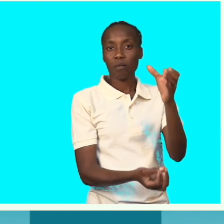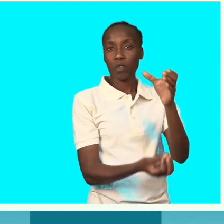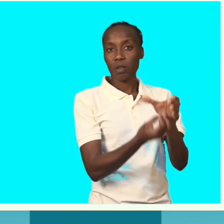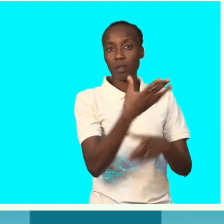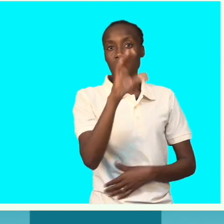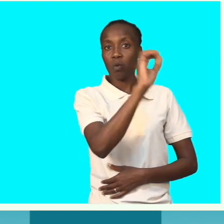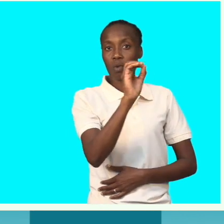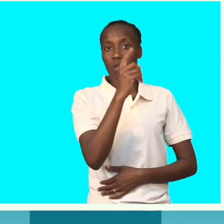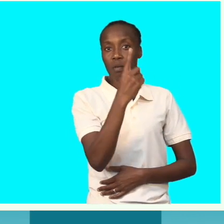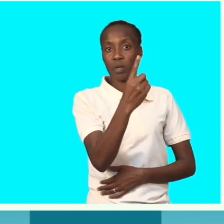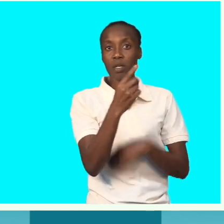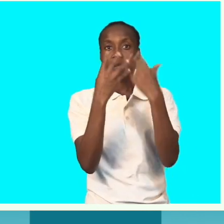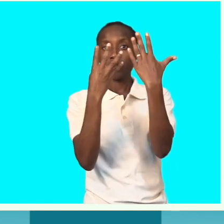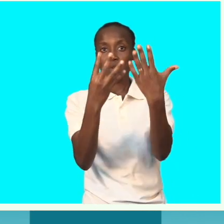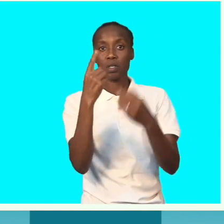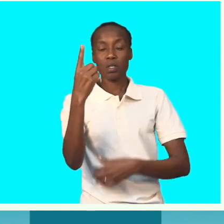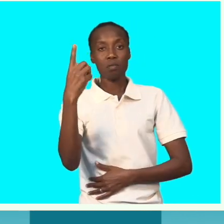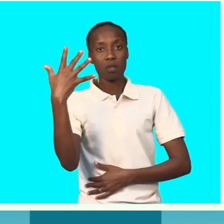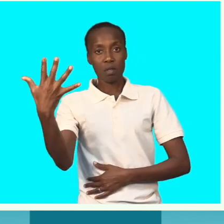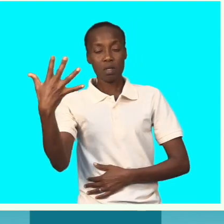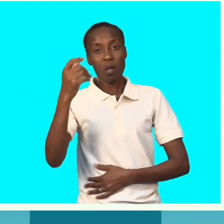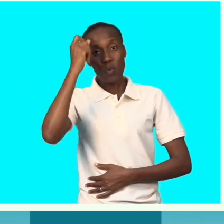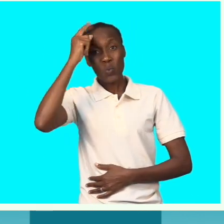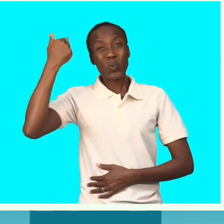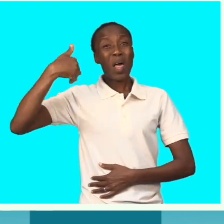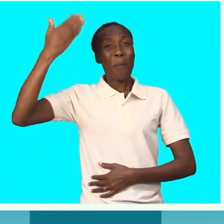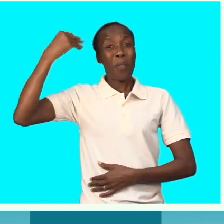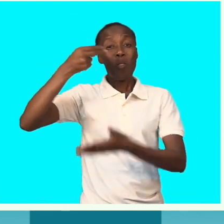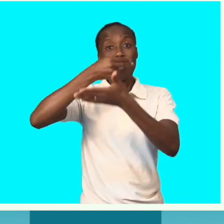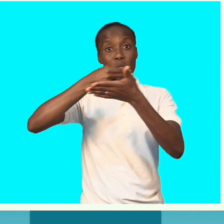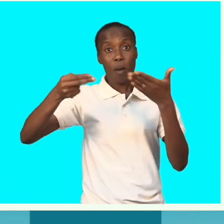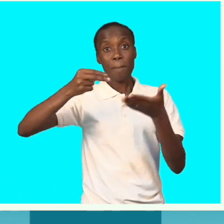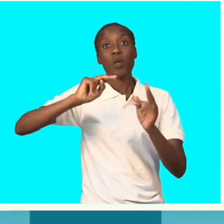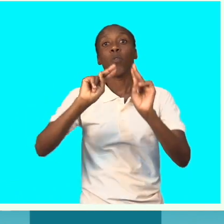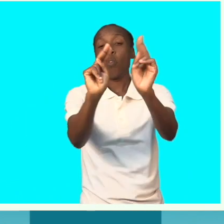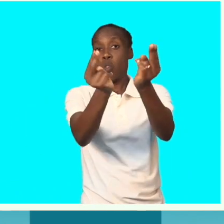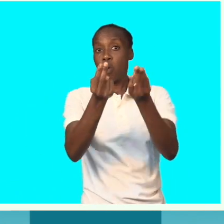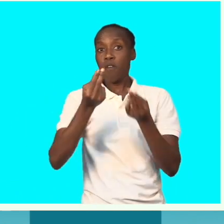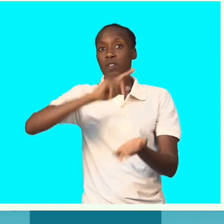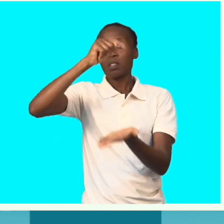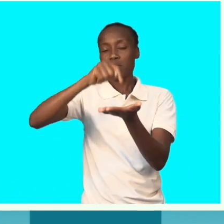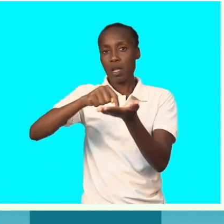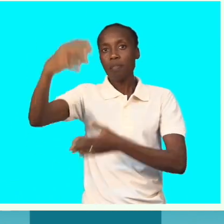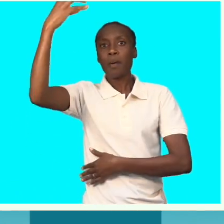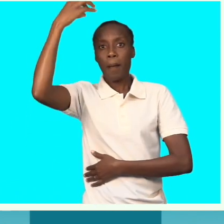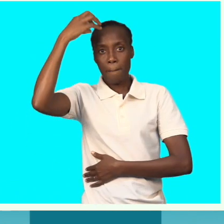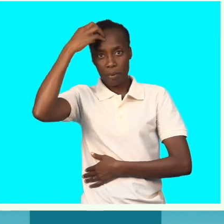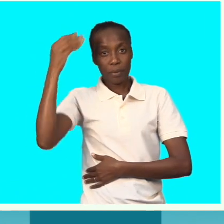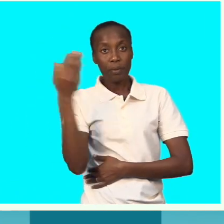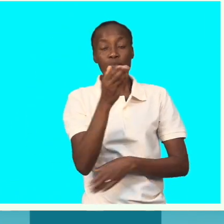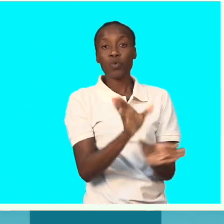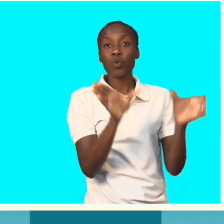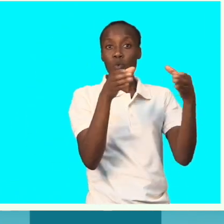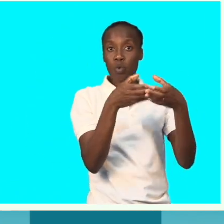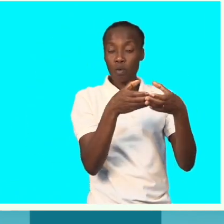Formado em outubro de 1915 na então cidade de Lourenço Marques, hoje Maputo, o grupo